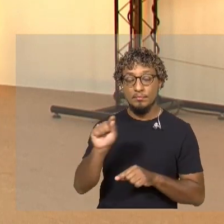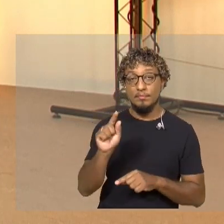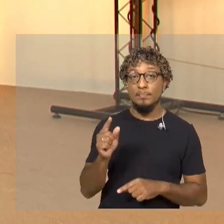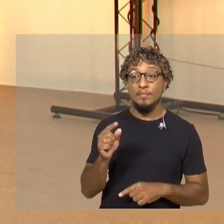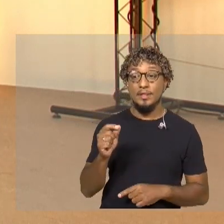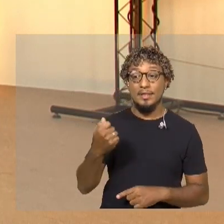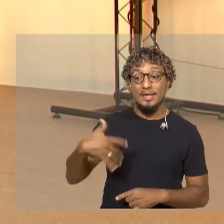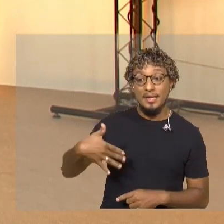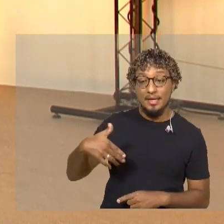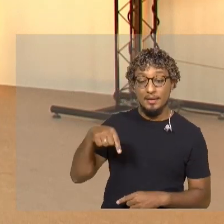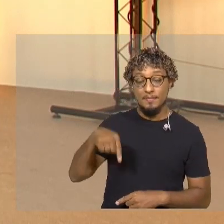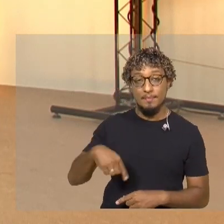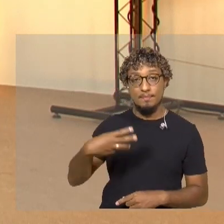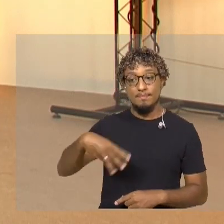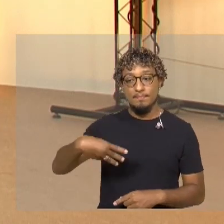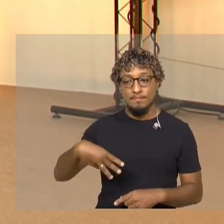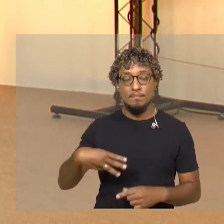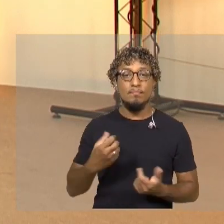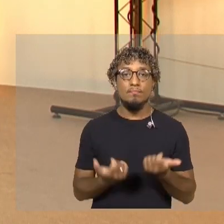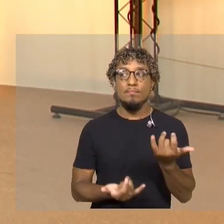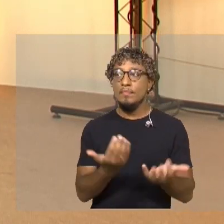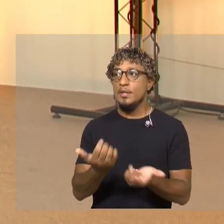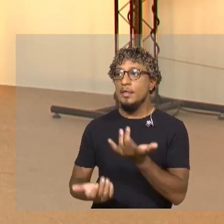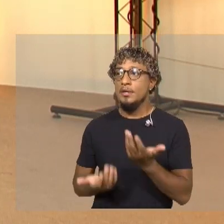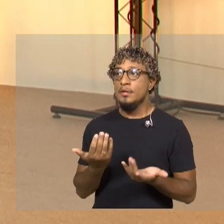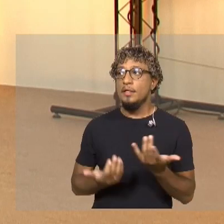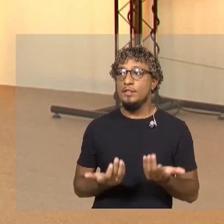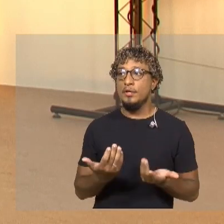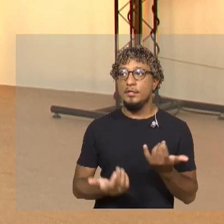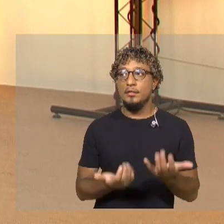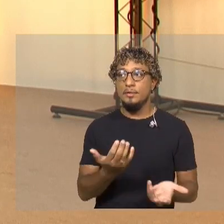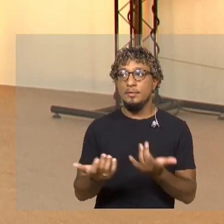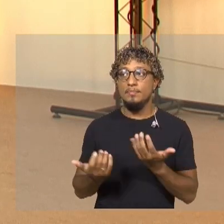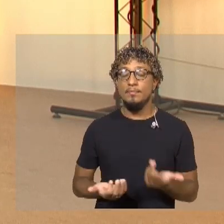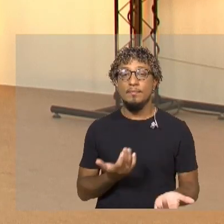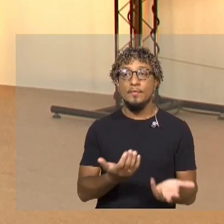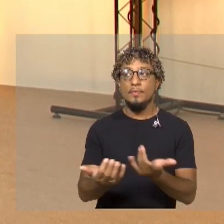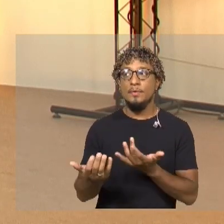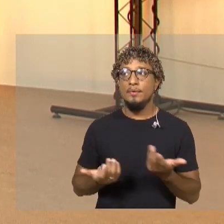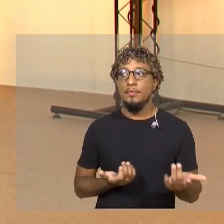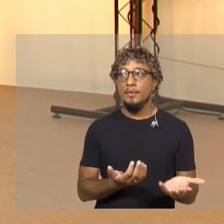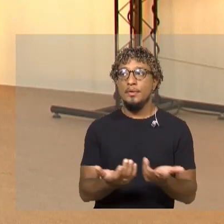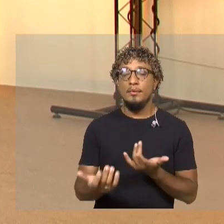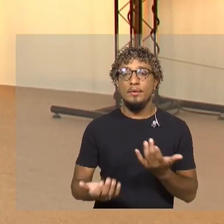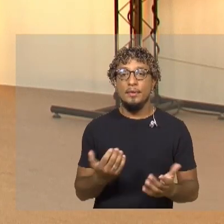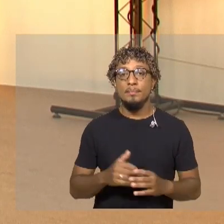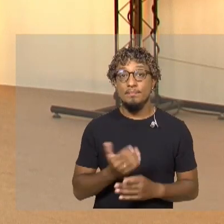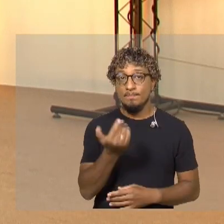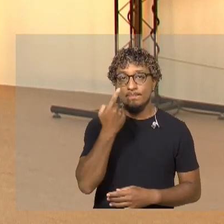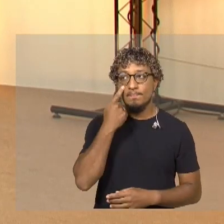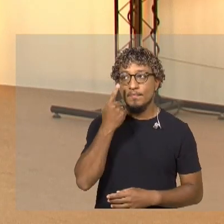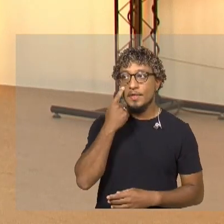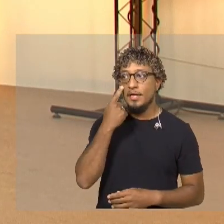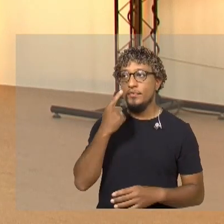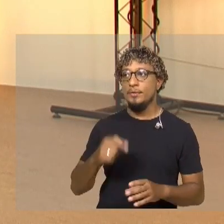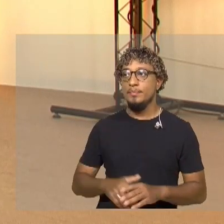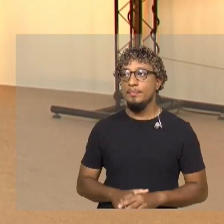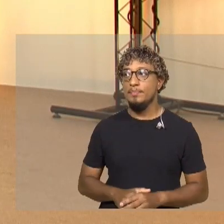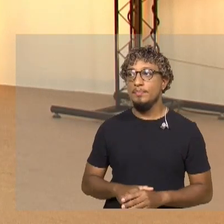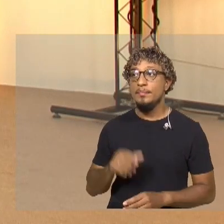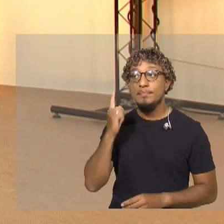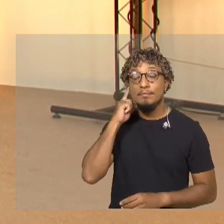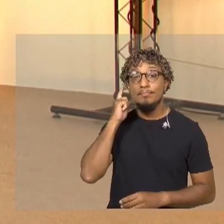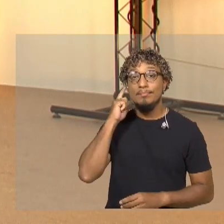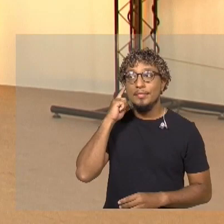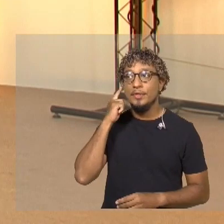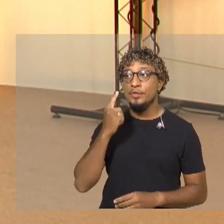Maranhão. Incêndio atinge estabelecimentos no centro de São Luís. Vamos ver agora esses e outros destaques